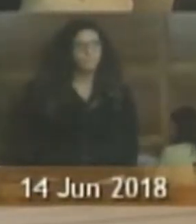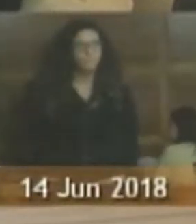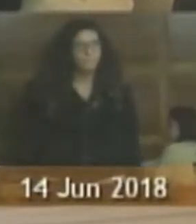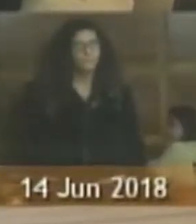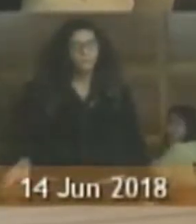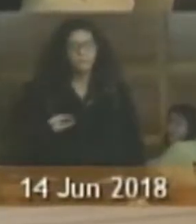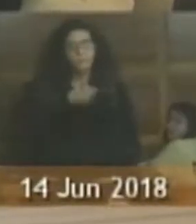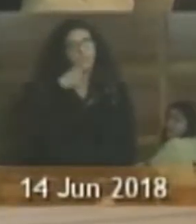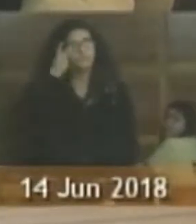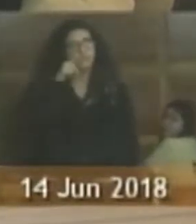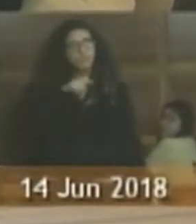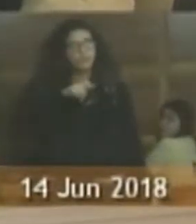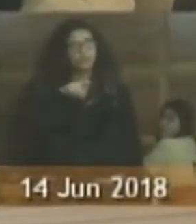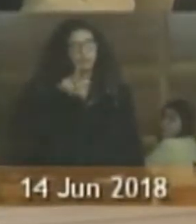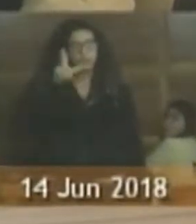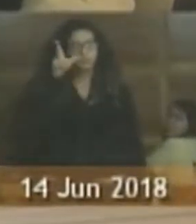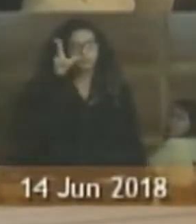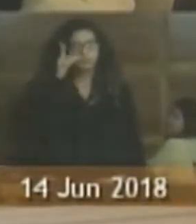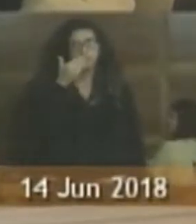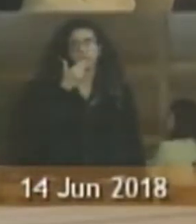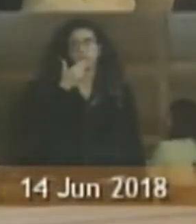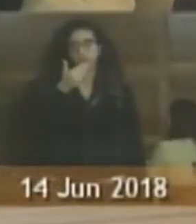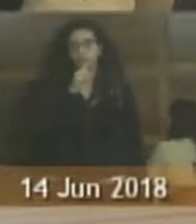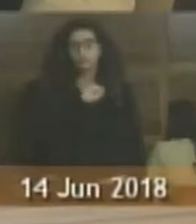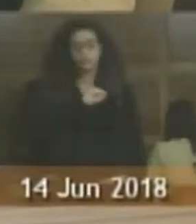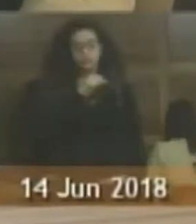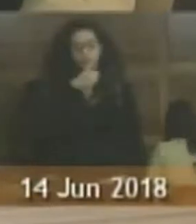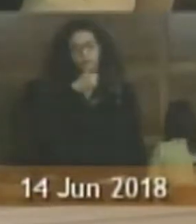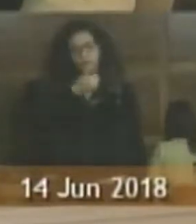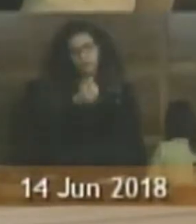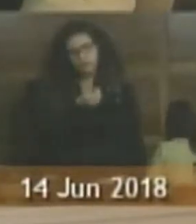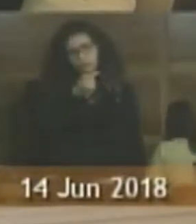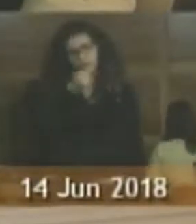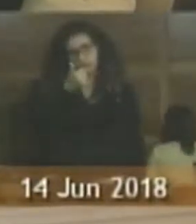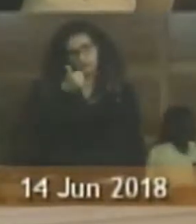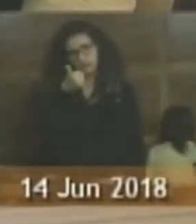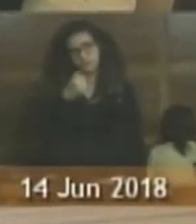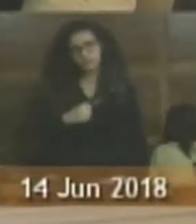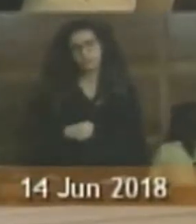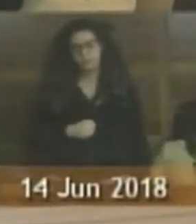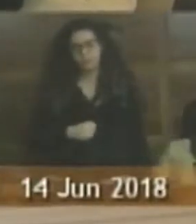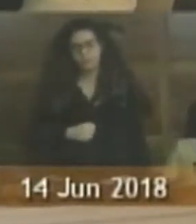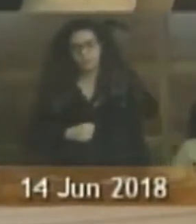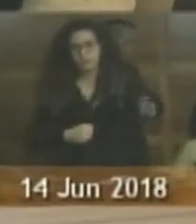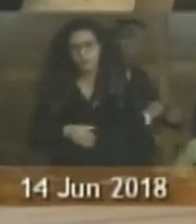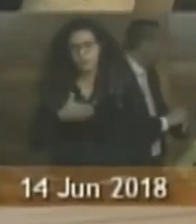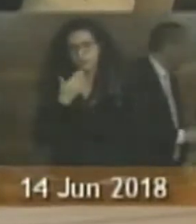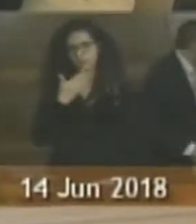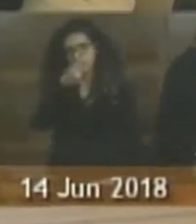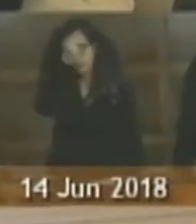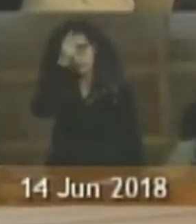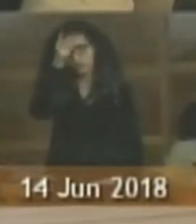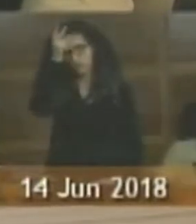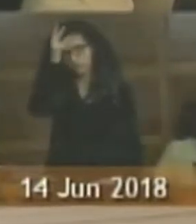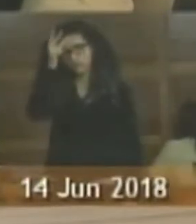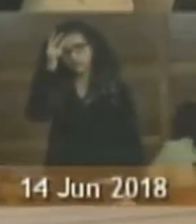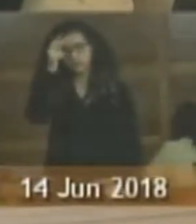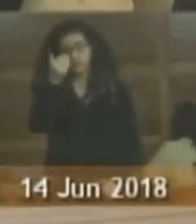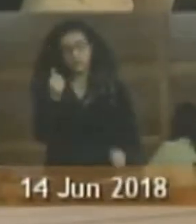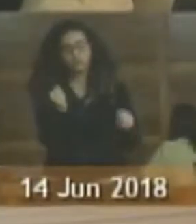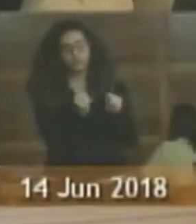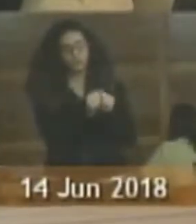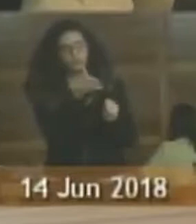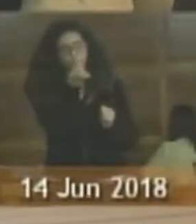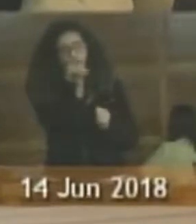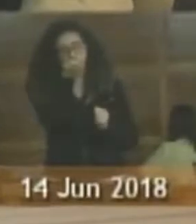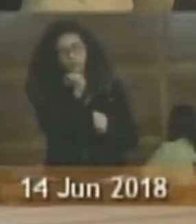Luciana Ferreira de Oliveira Valverde, indicação 1651 de 2018, Luciana Ferreira de Oliveira Valverde, indicando ao prefeito municipal que interceda junto ao